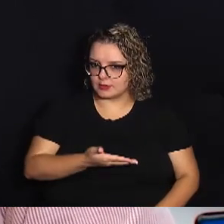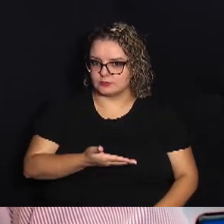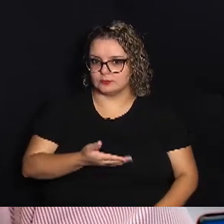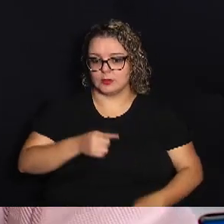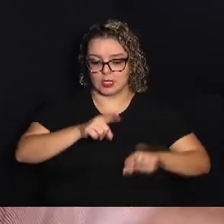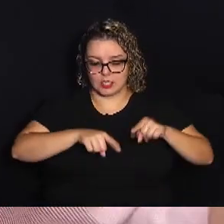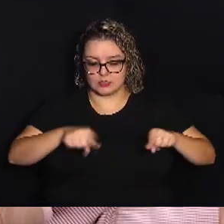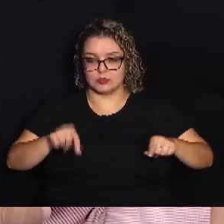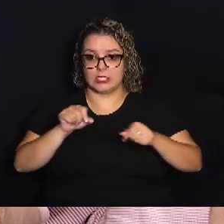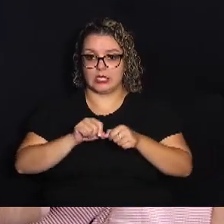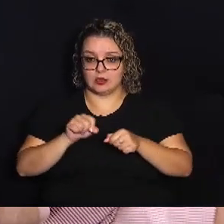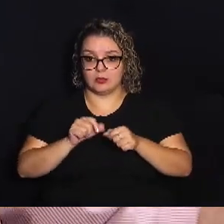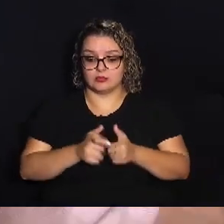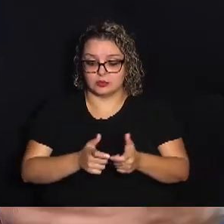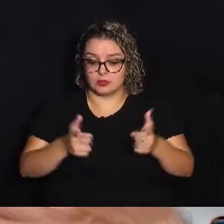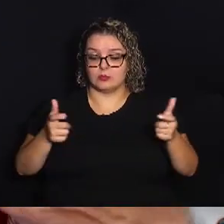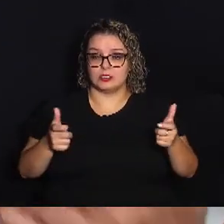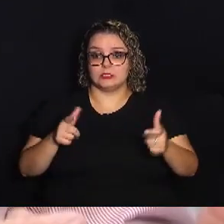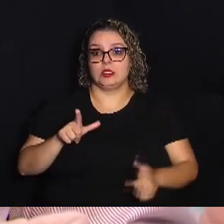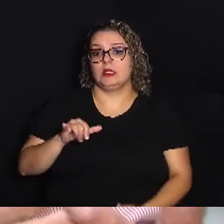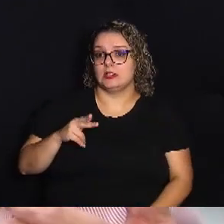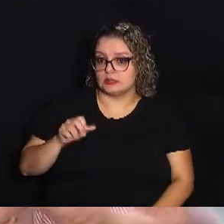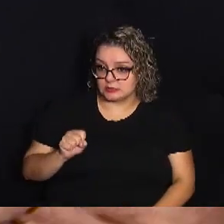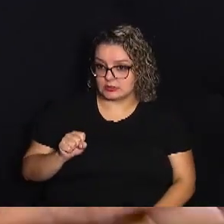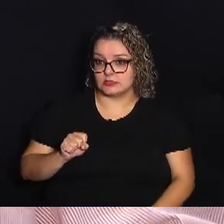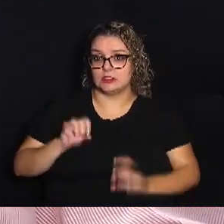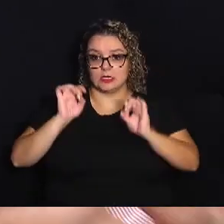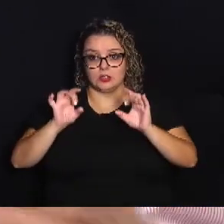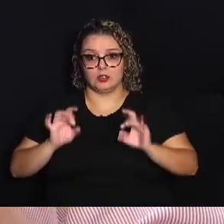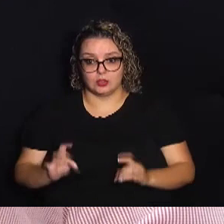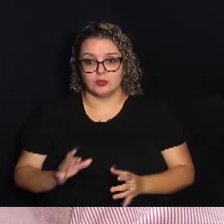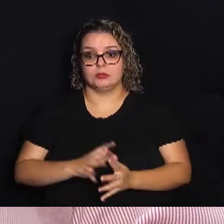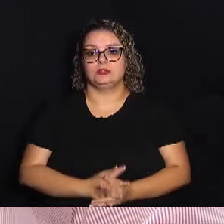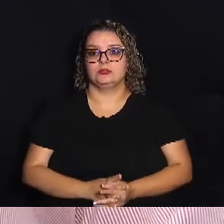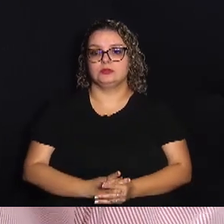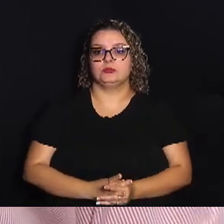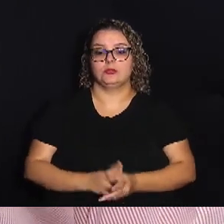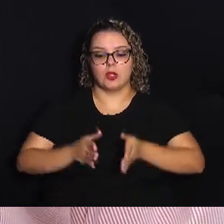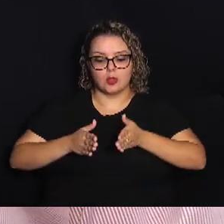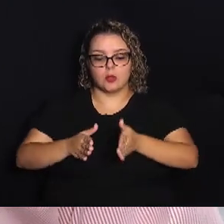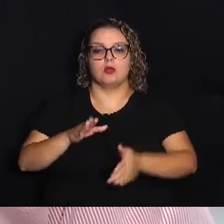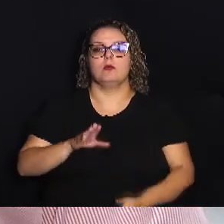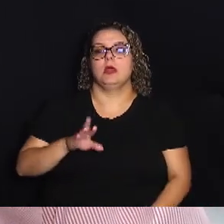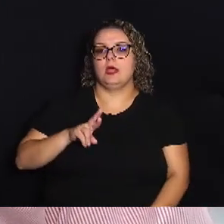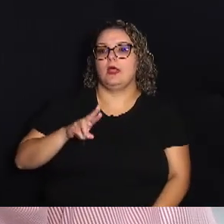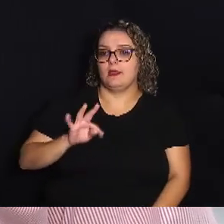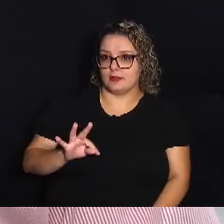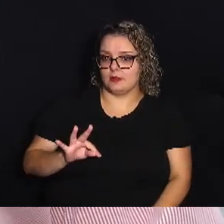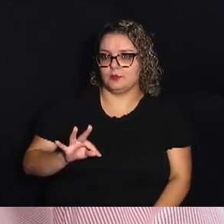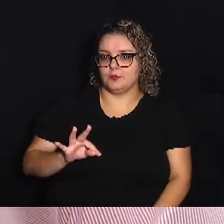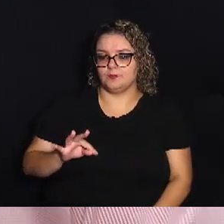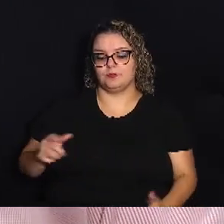ali as alterações feitas que vai aumentar o número de linhas vai colocar linhas especiais correndo no no corredor do